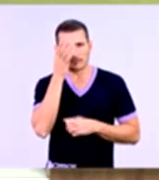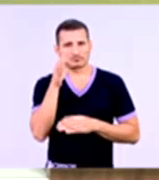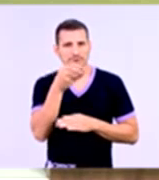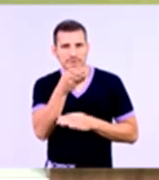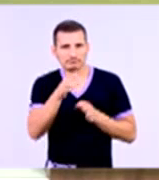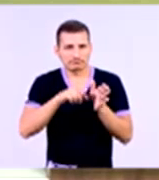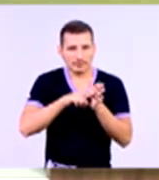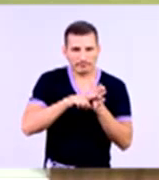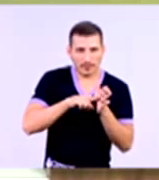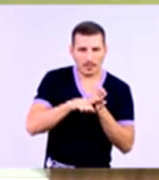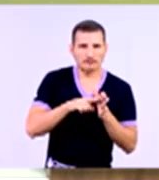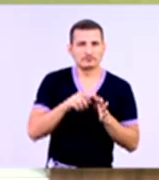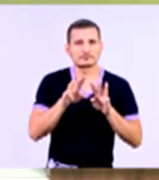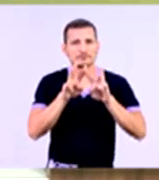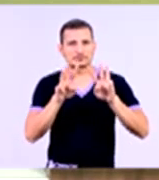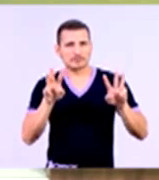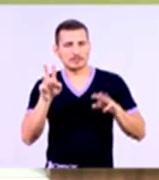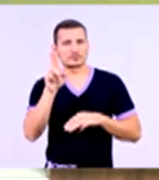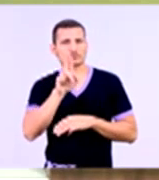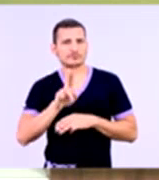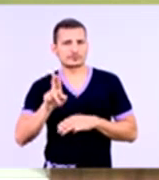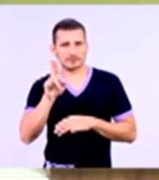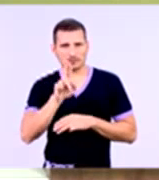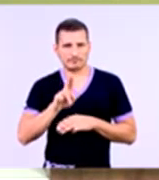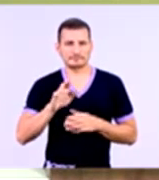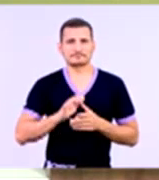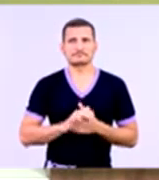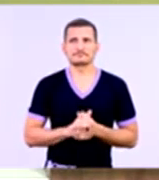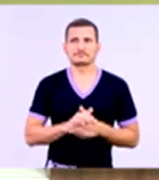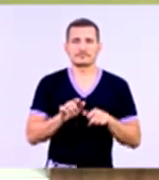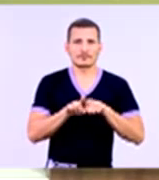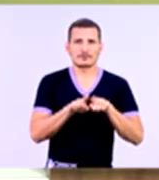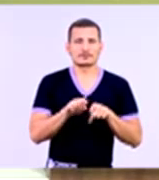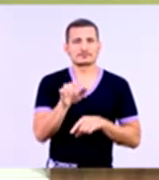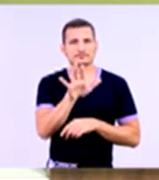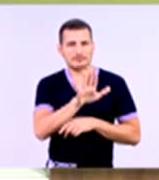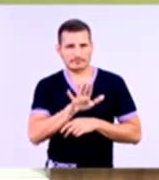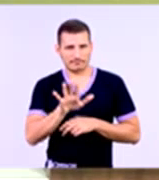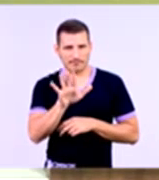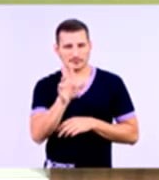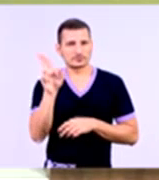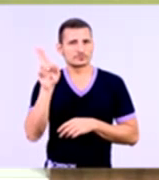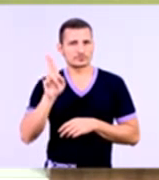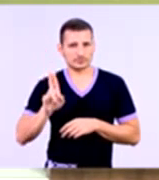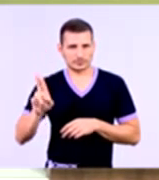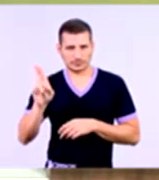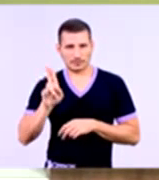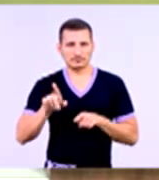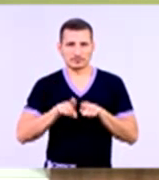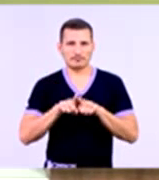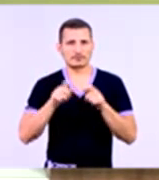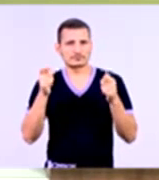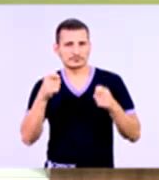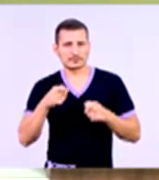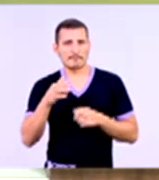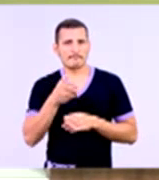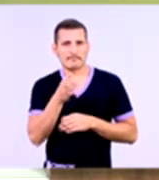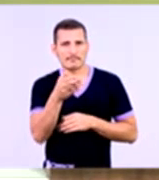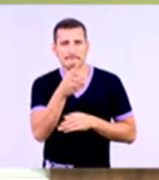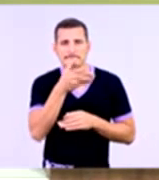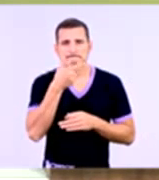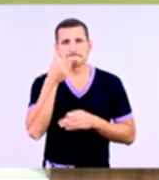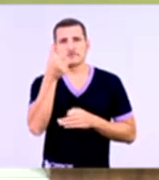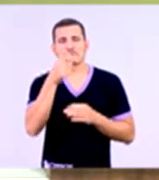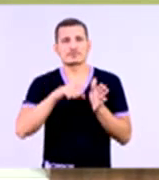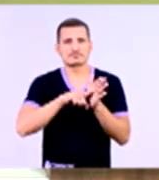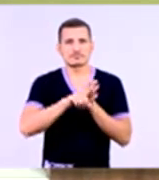Um site que seja totalmente usável, né? Além disso, uma interface com o usuário ela deve possibilitar uma melhor navegação dentro de um